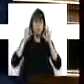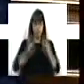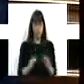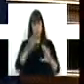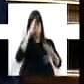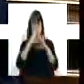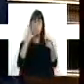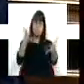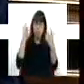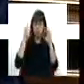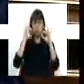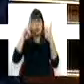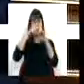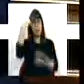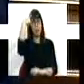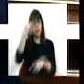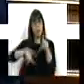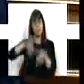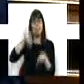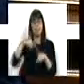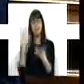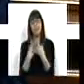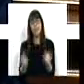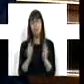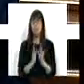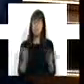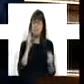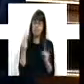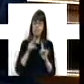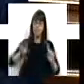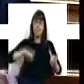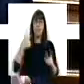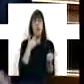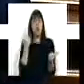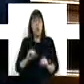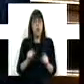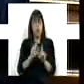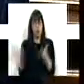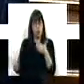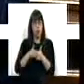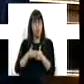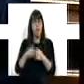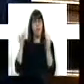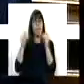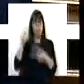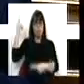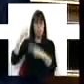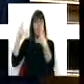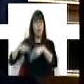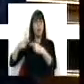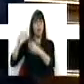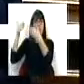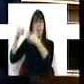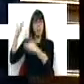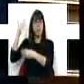séria e determinada para o problema dos refugiados. Uma solução que, na perspectiva dos Verdes, não pode passar pelo encerramento de fronteiras ou por